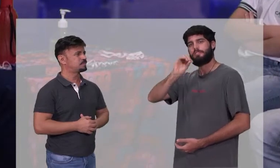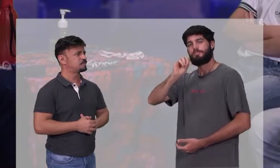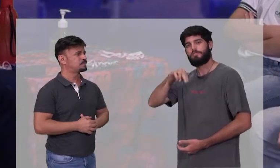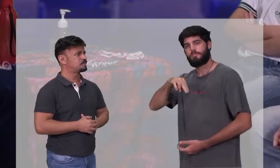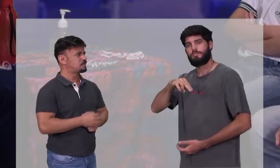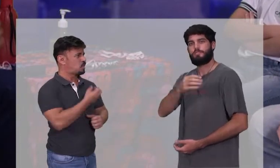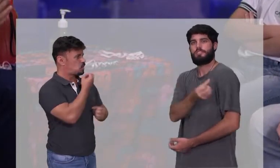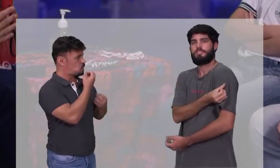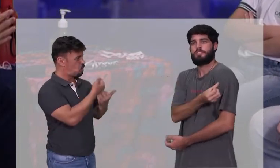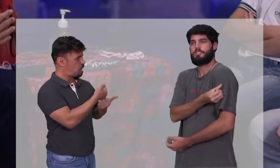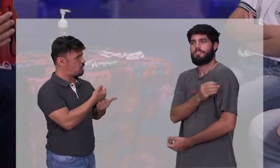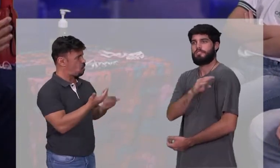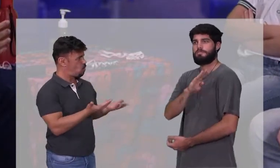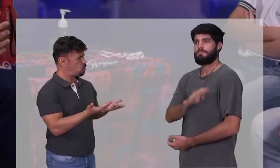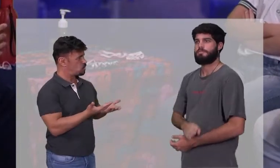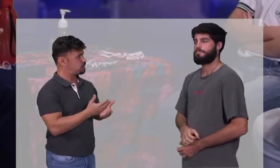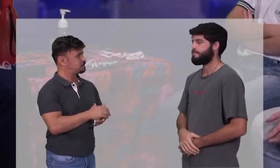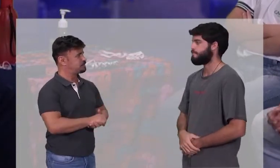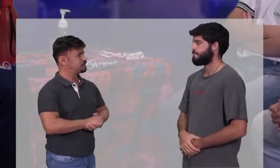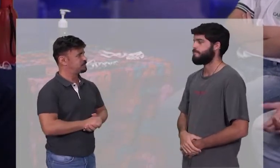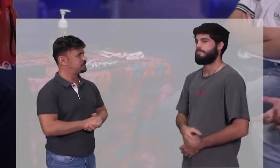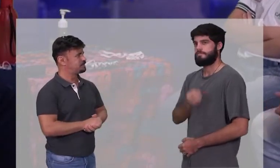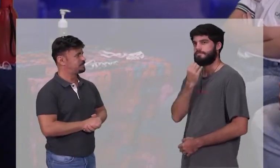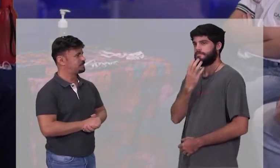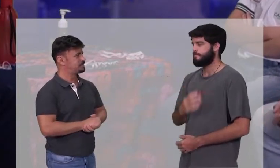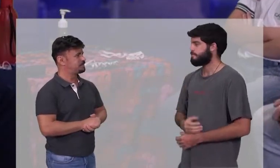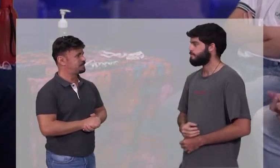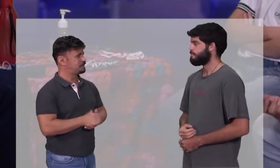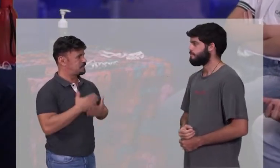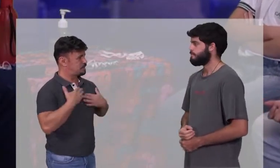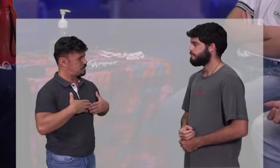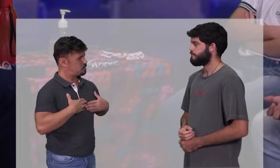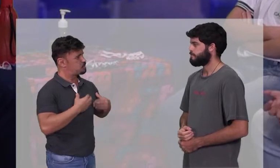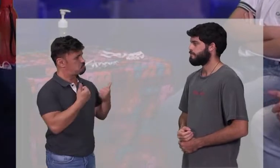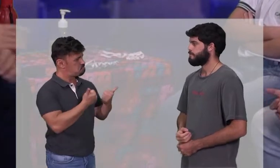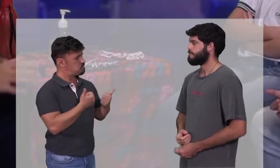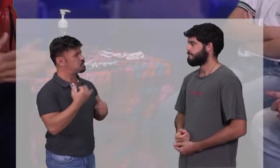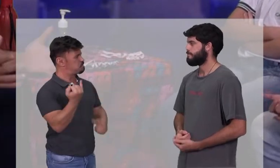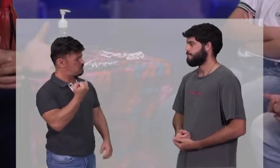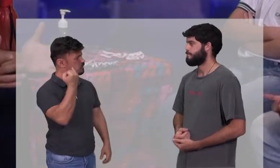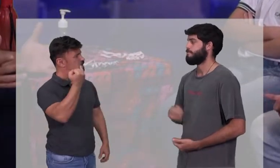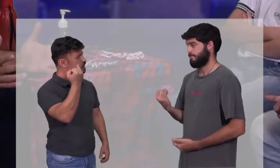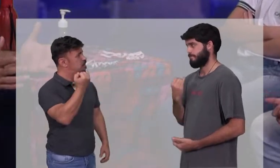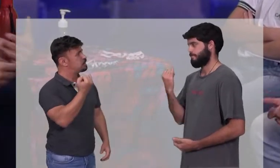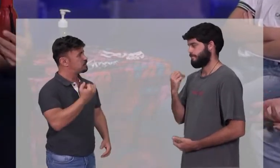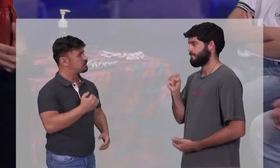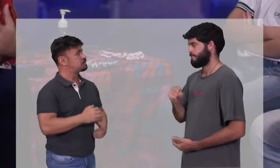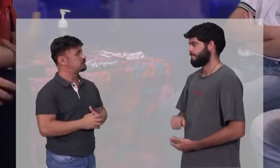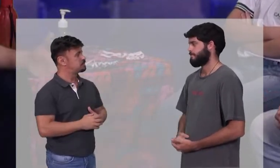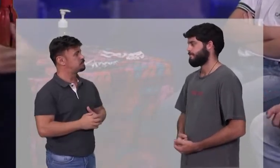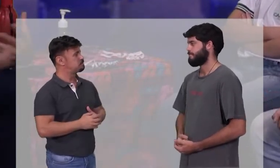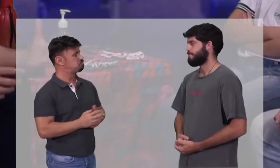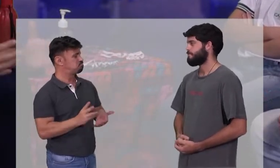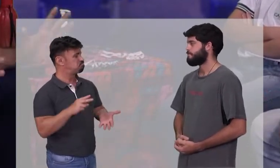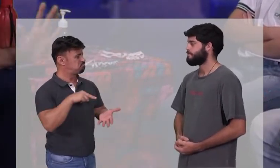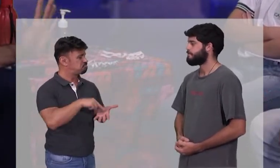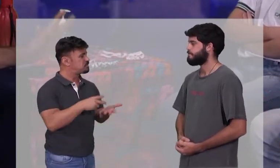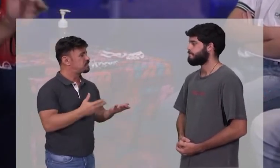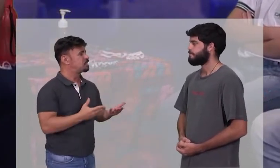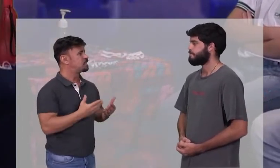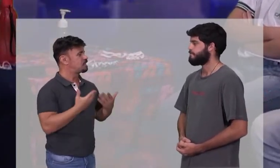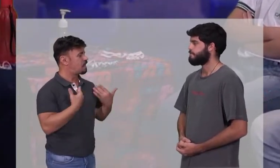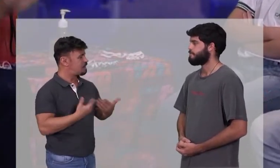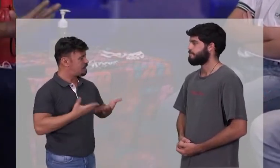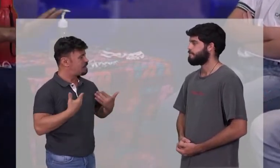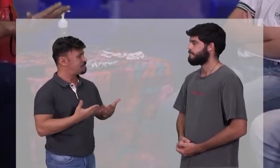sétimo ano. Beleza, vocês estão bem hoje? Estamos bem, tudo bem. Tá tranquilo? Então, sim. Beleza. Então, importante, né? É, importante. Se sentir bem aqui,